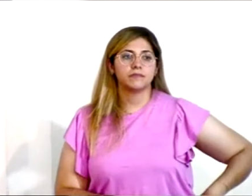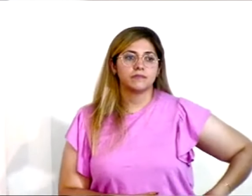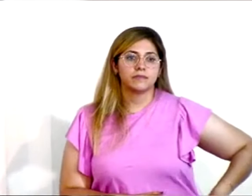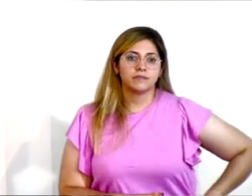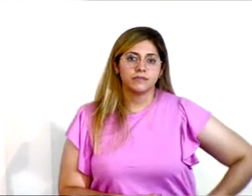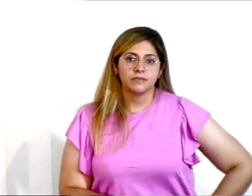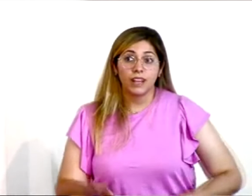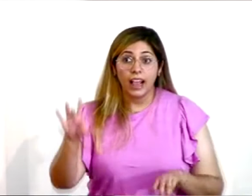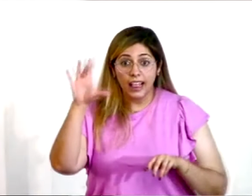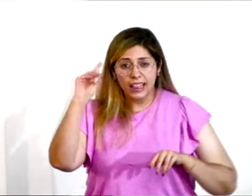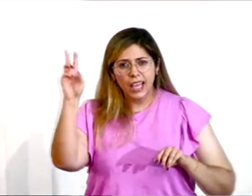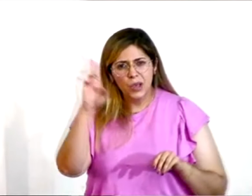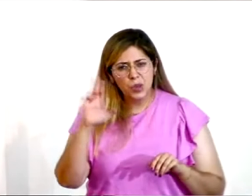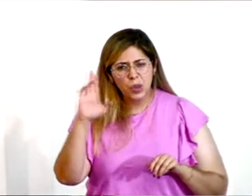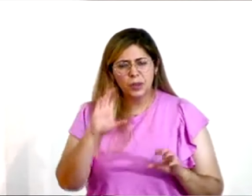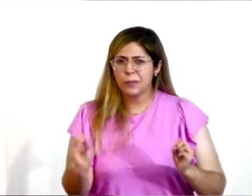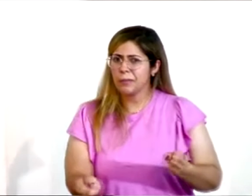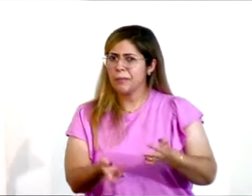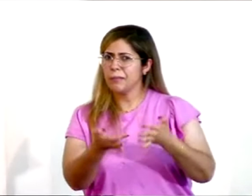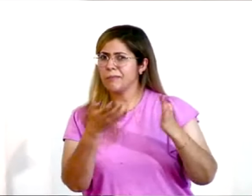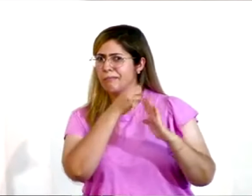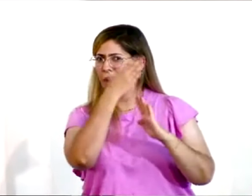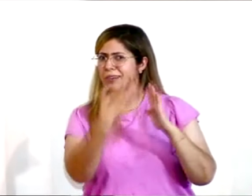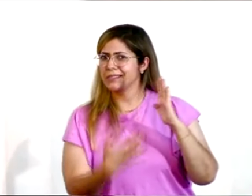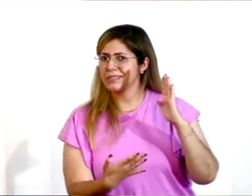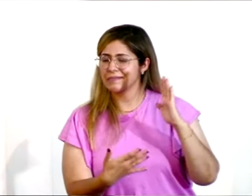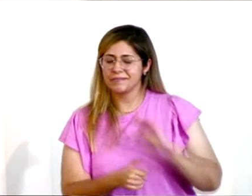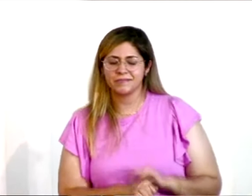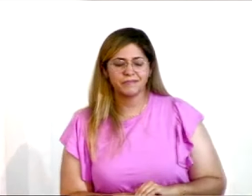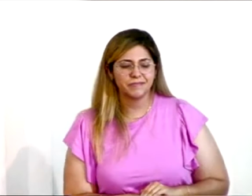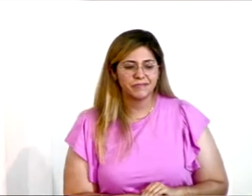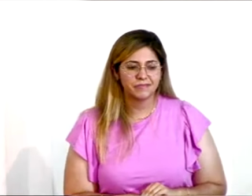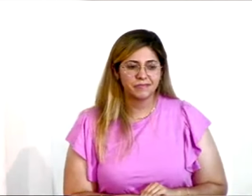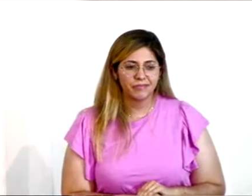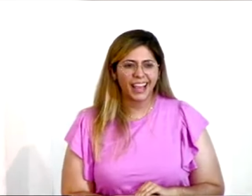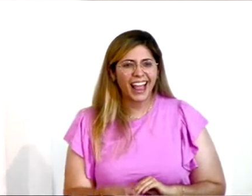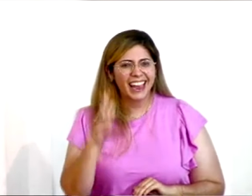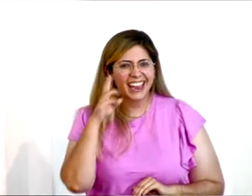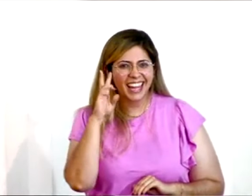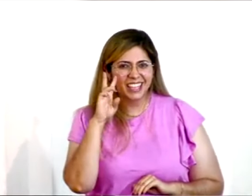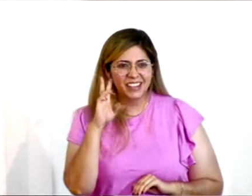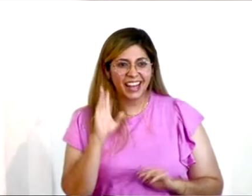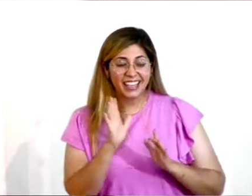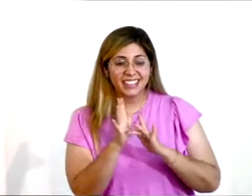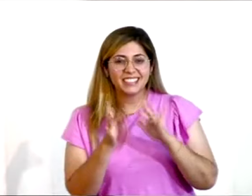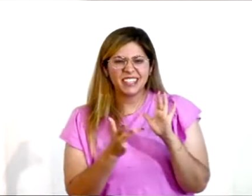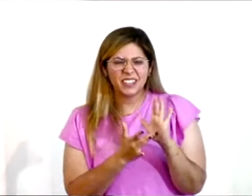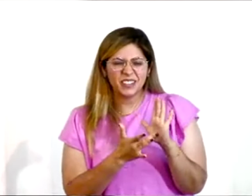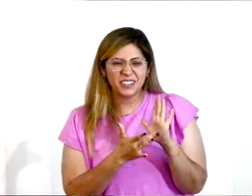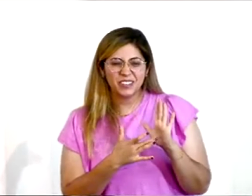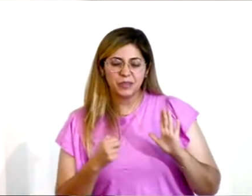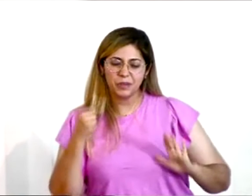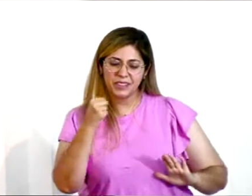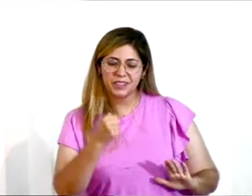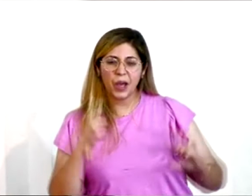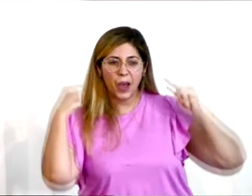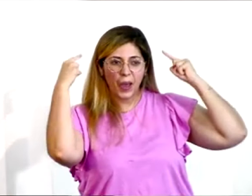maneira magnífica, muitas vezes. Lembram da noite que os pastores estavam com as suas ovelhinhas, com os